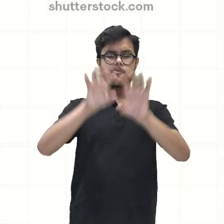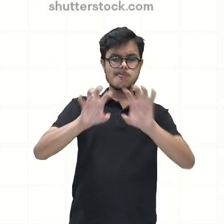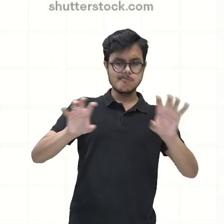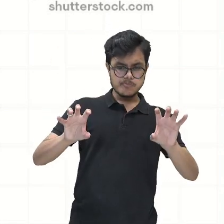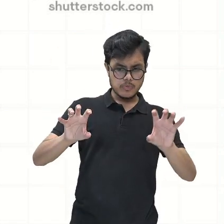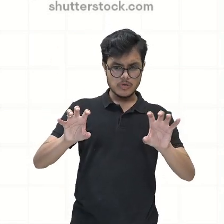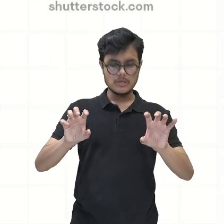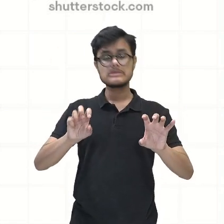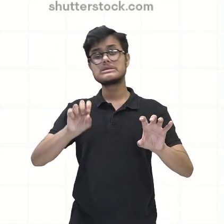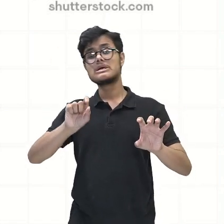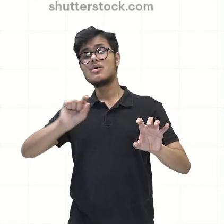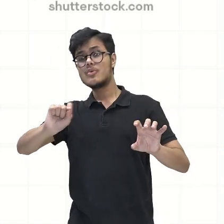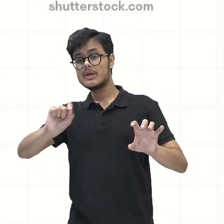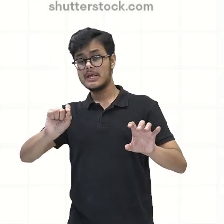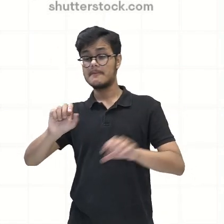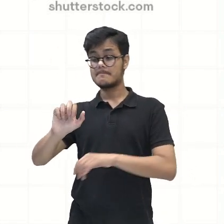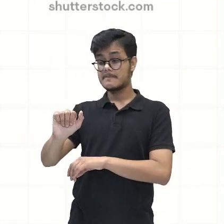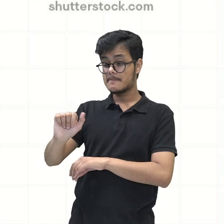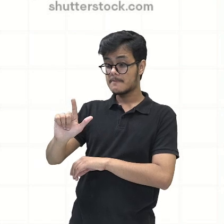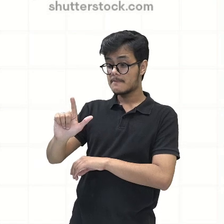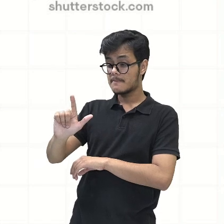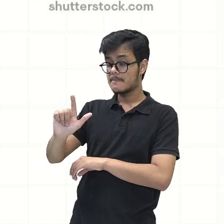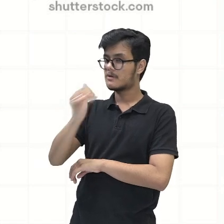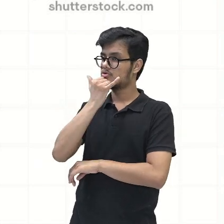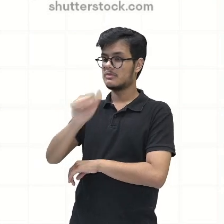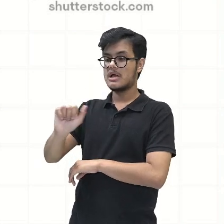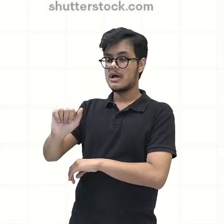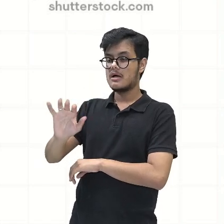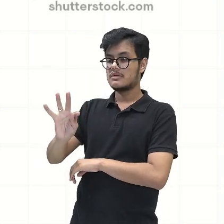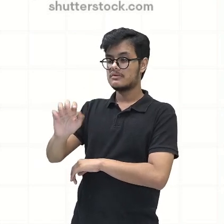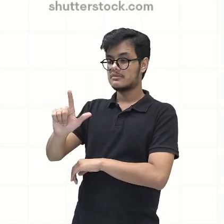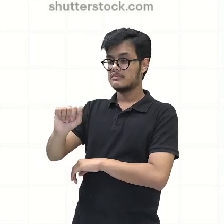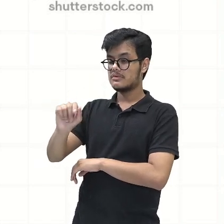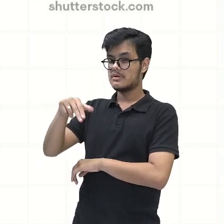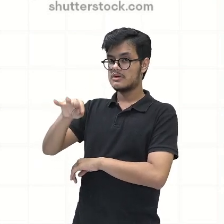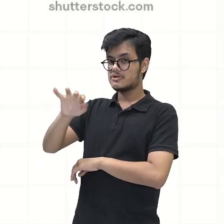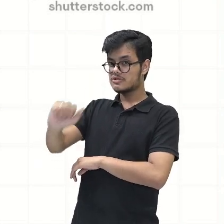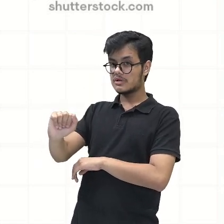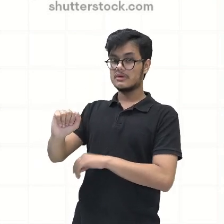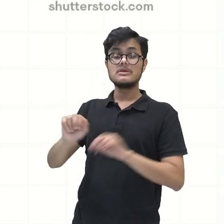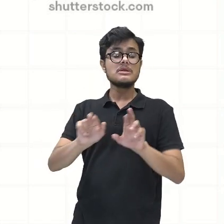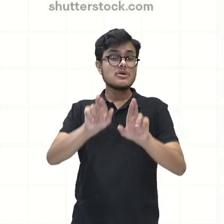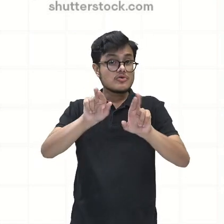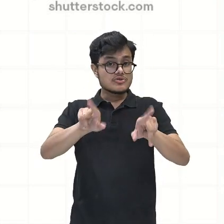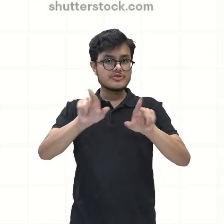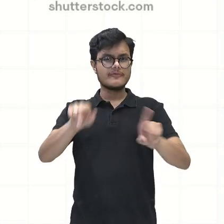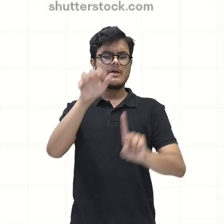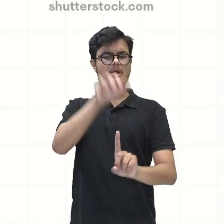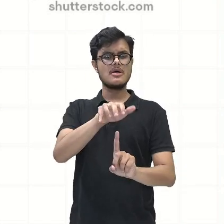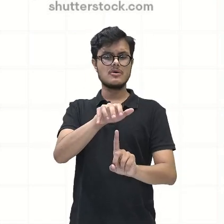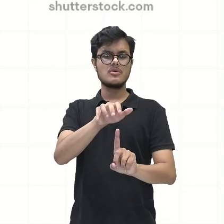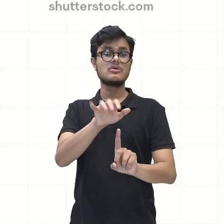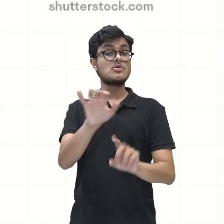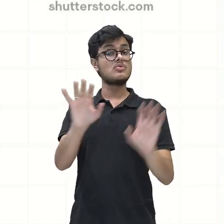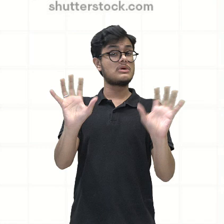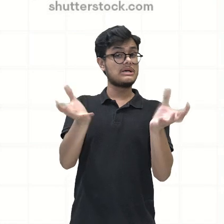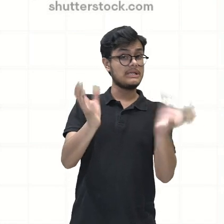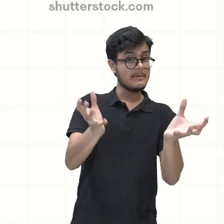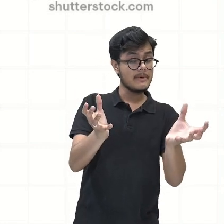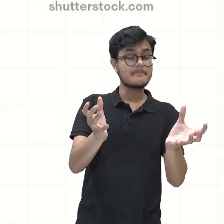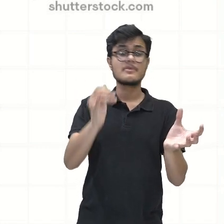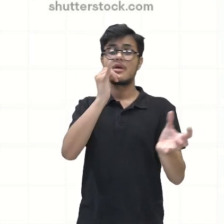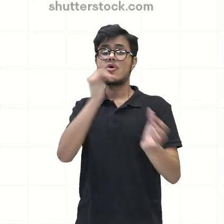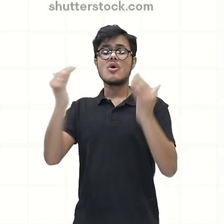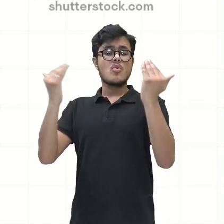e quente. Então, essas massas de ar, elas vão ter diferentes formas de atuação, seja no verão ou seja no